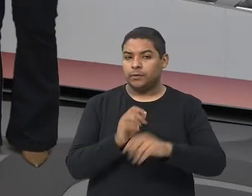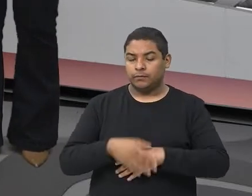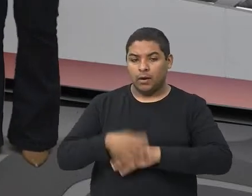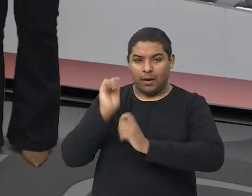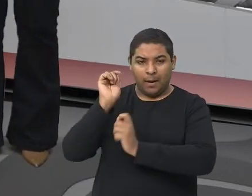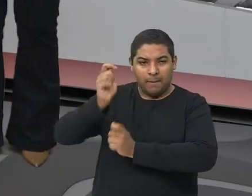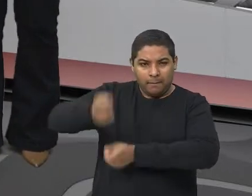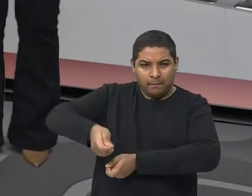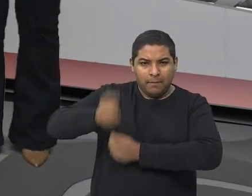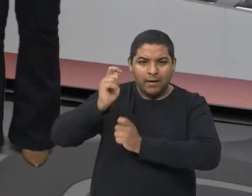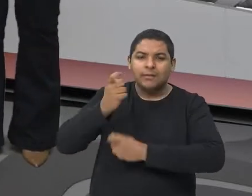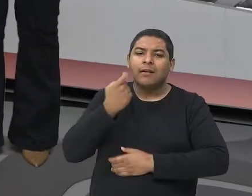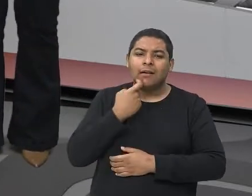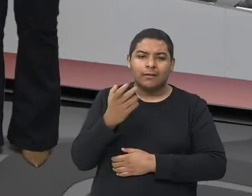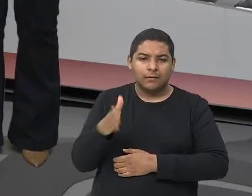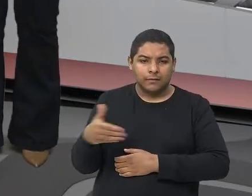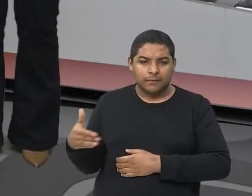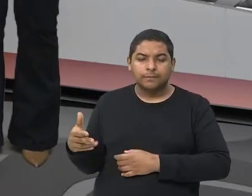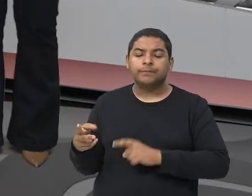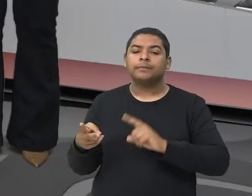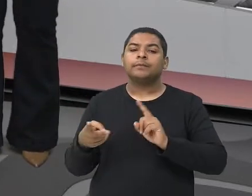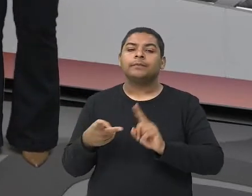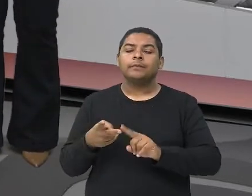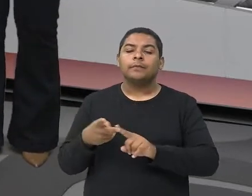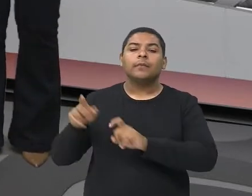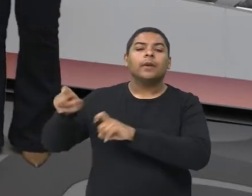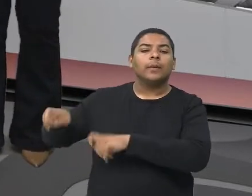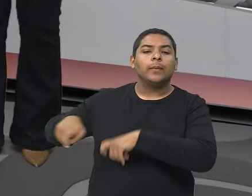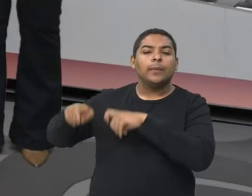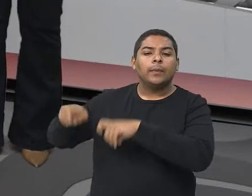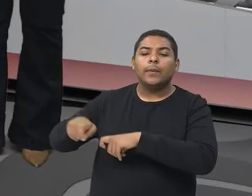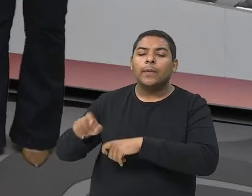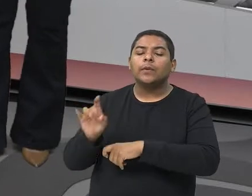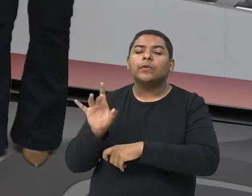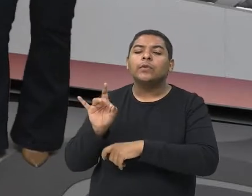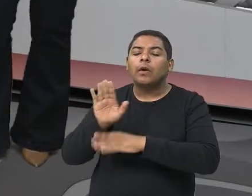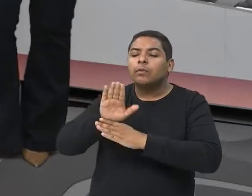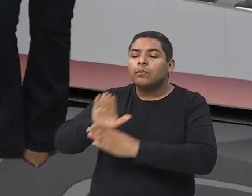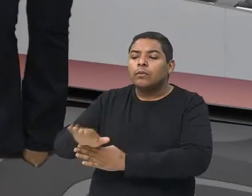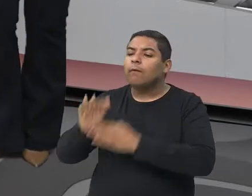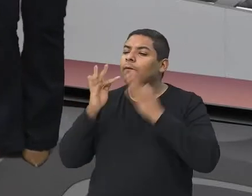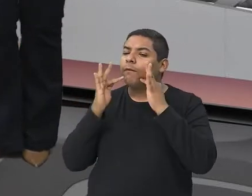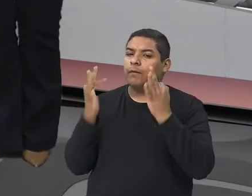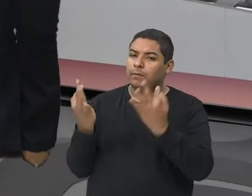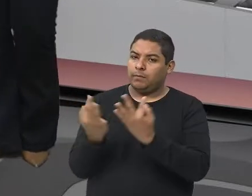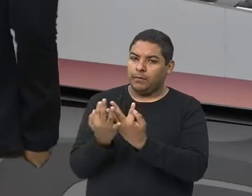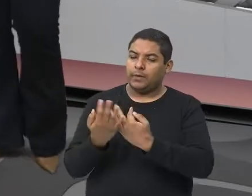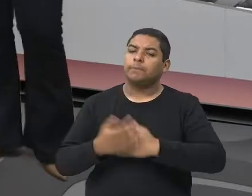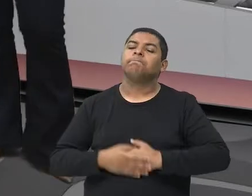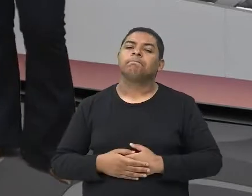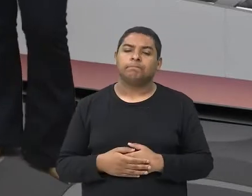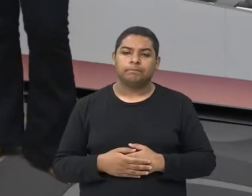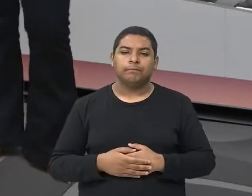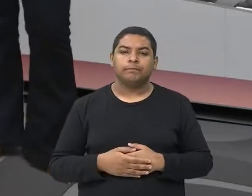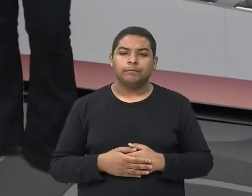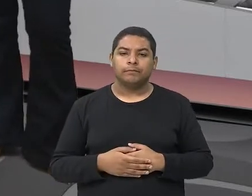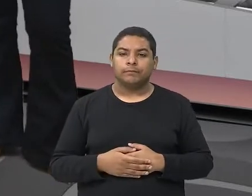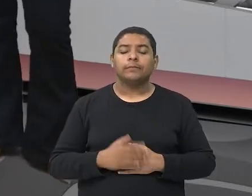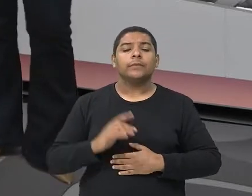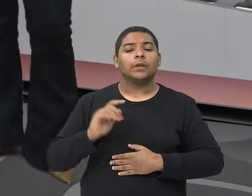tá? E também a parte da agricultura de subsistência, ok? Então, a gente observa aqui o que acaba